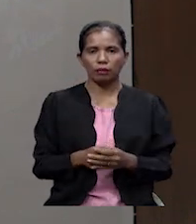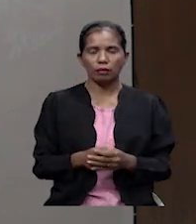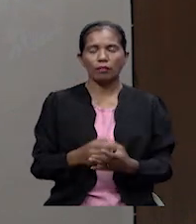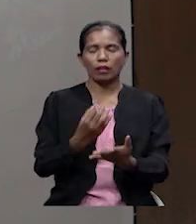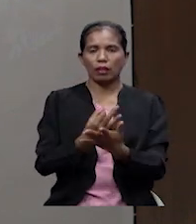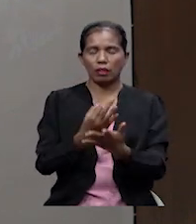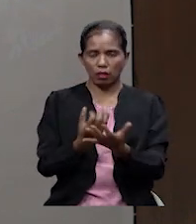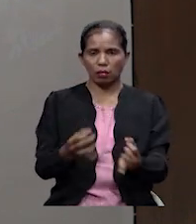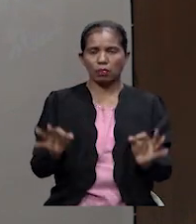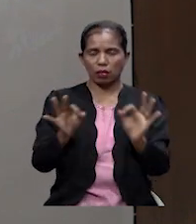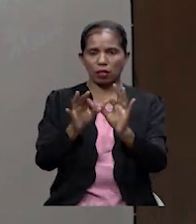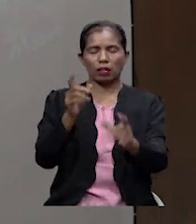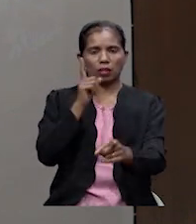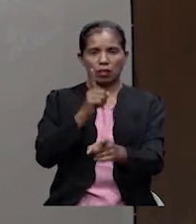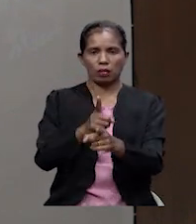Orçamento de nem importante teves ba